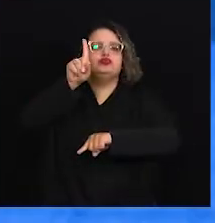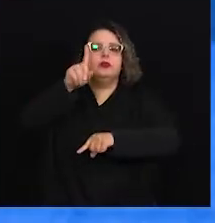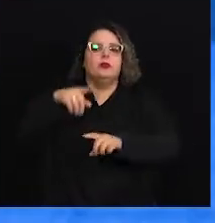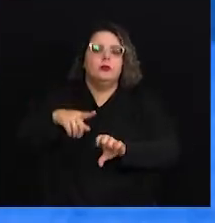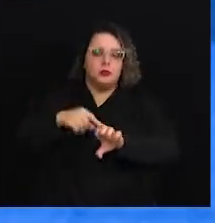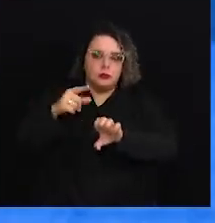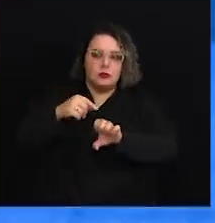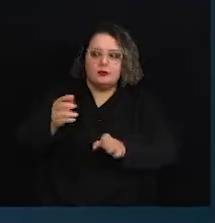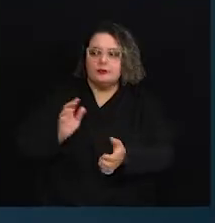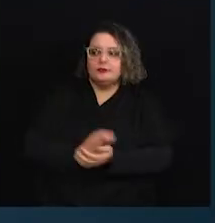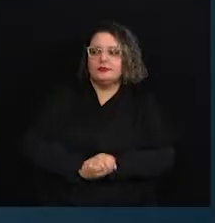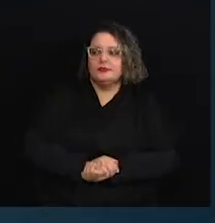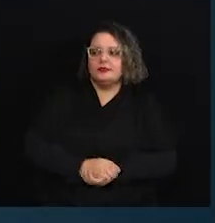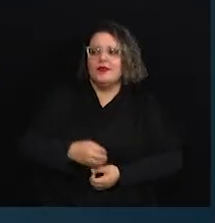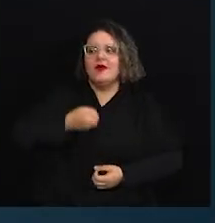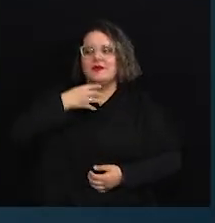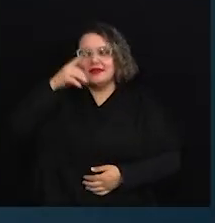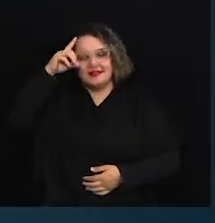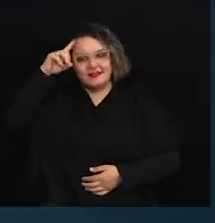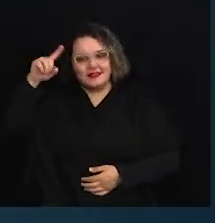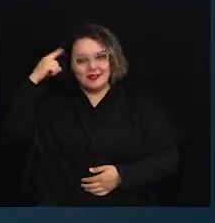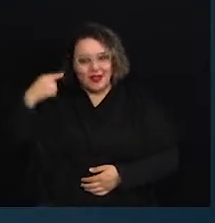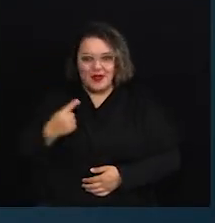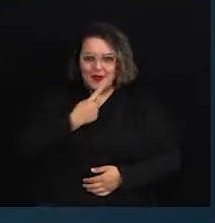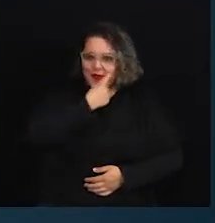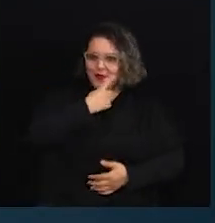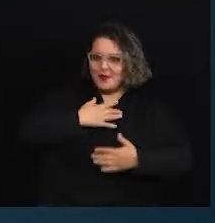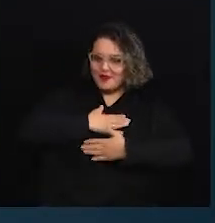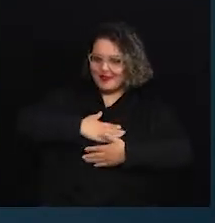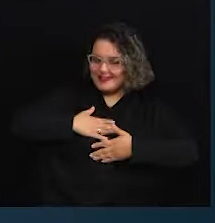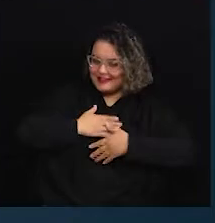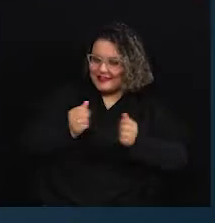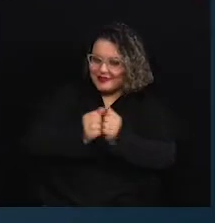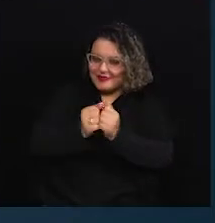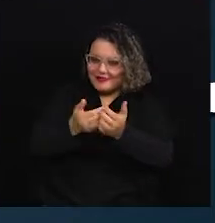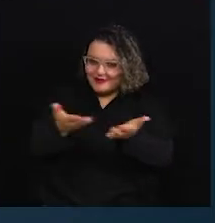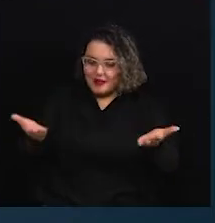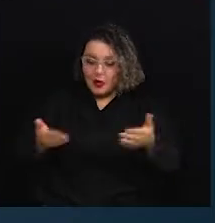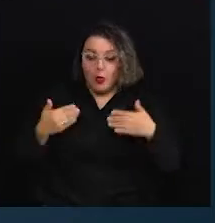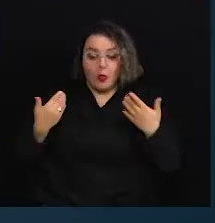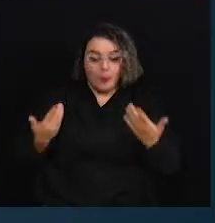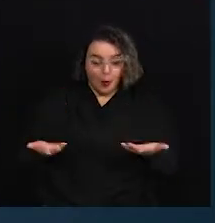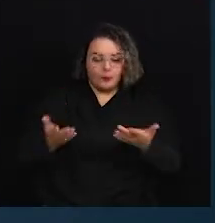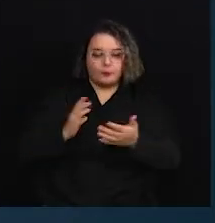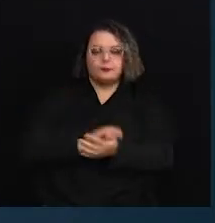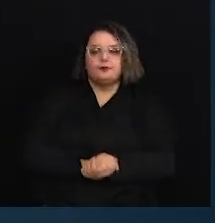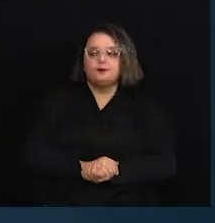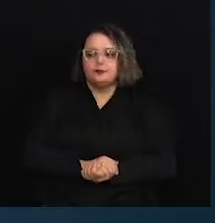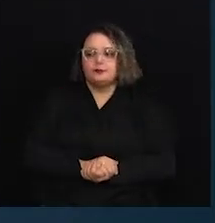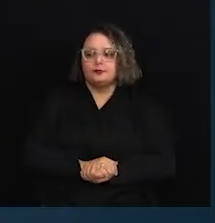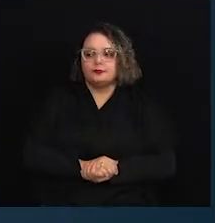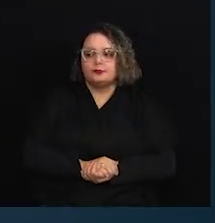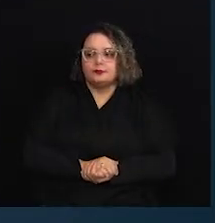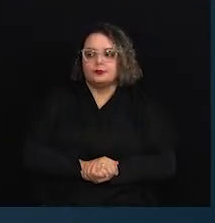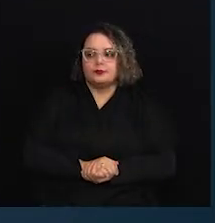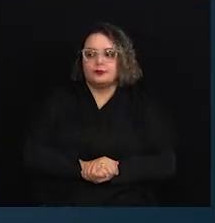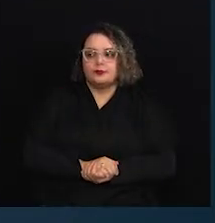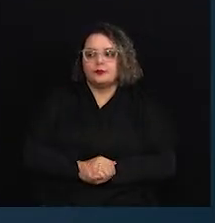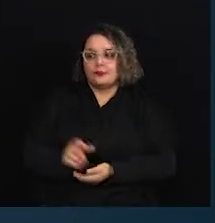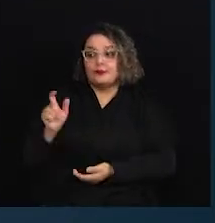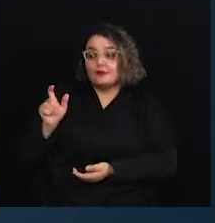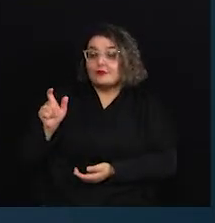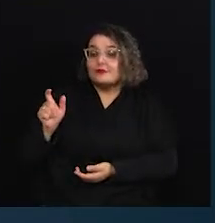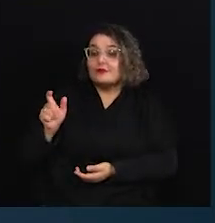o empreendedorismo? Bom dia, Miriam, tudo bem? Prazer estar aqui com vocês. Bom, Innovation Intelligence é o